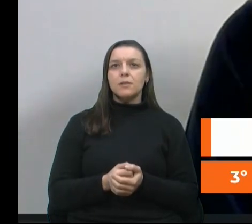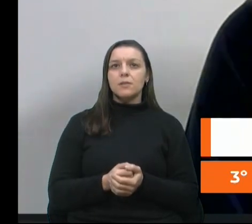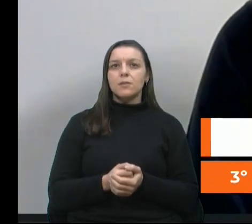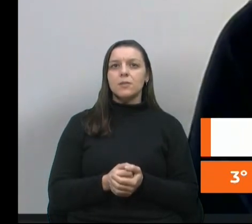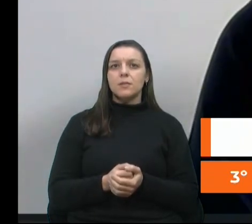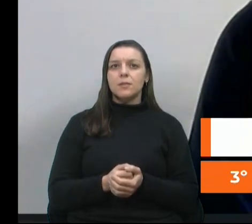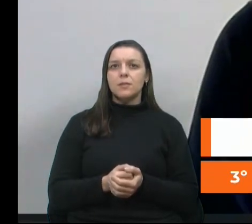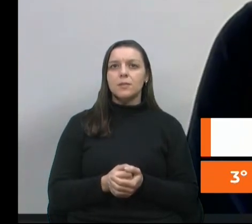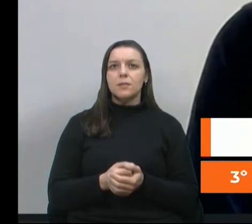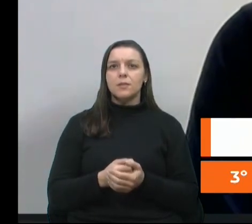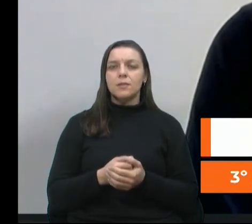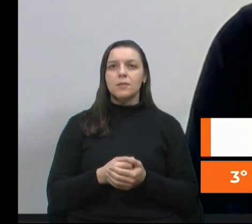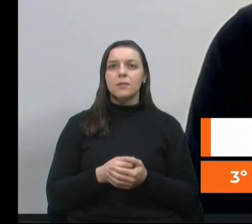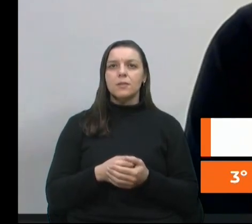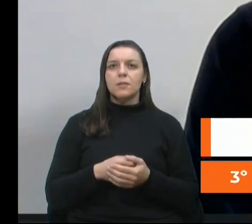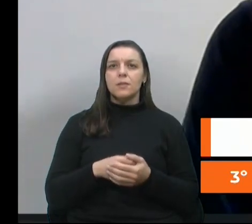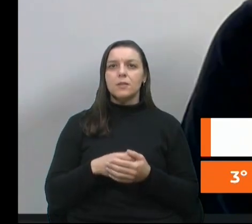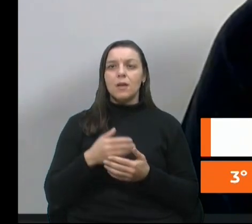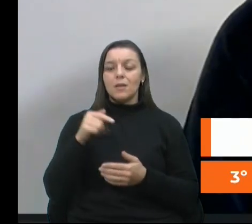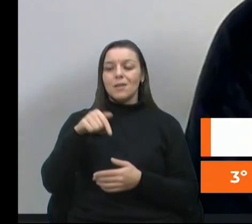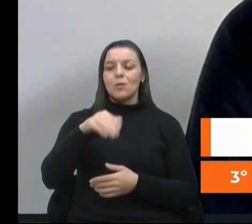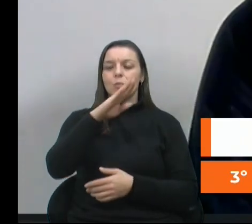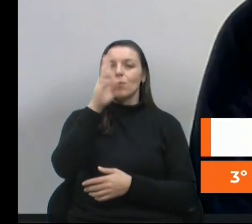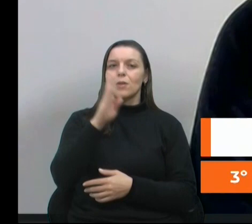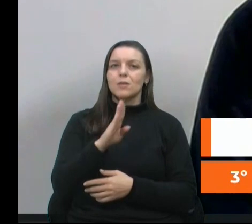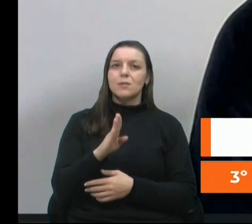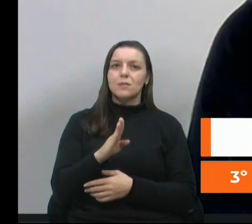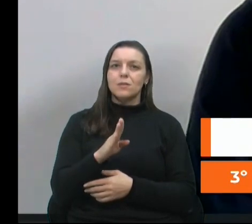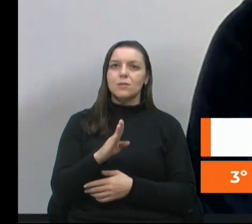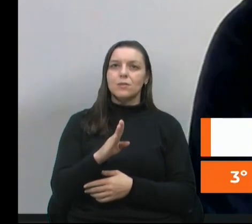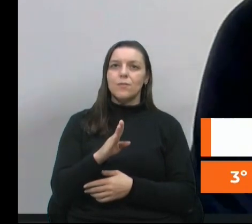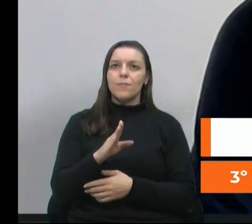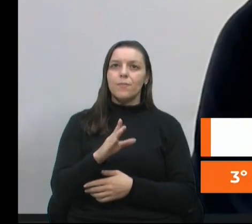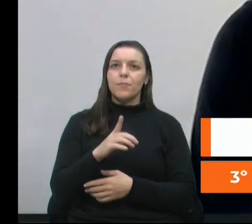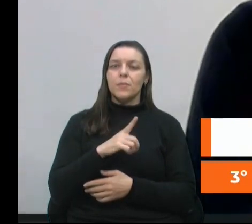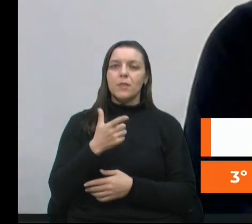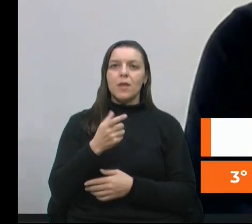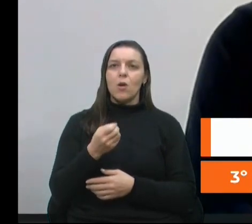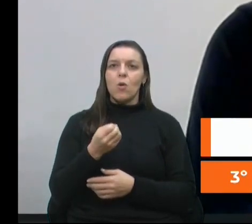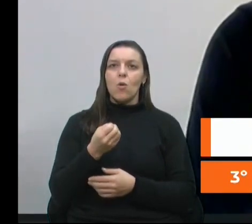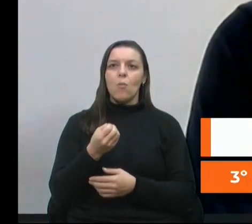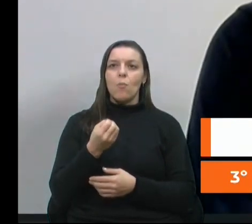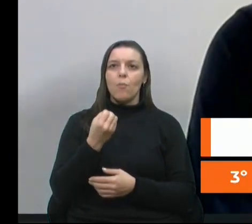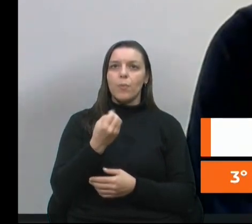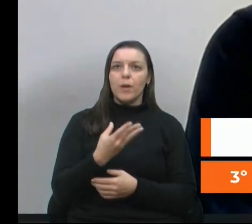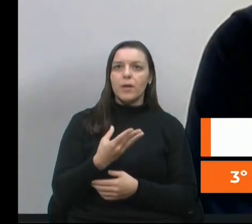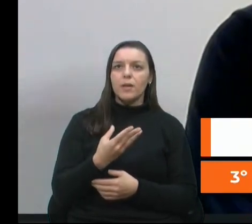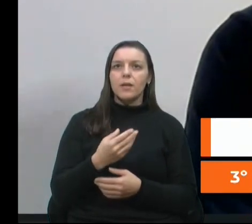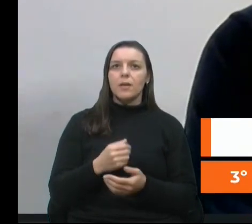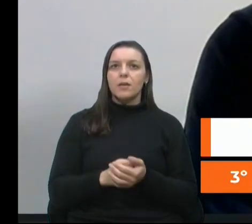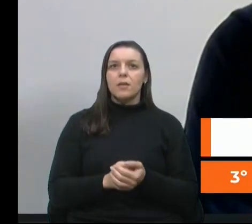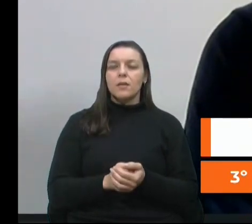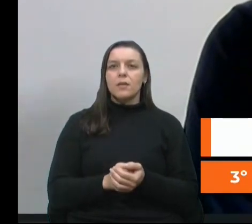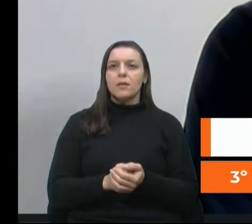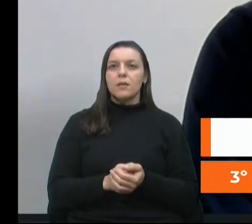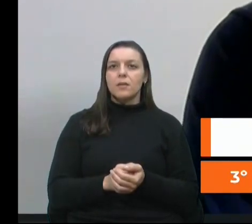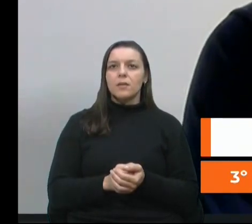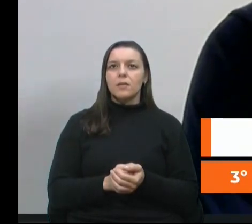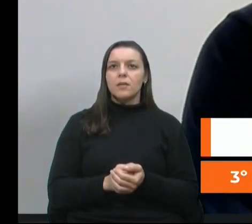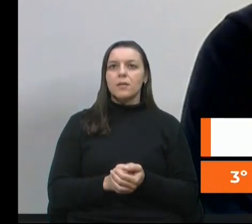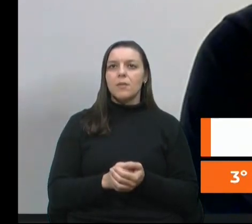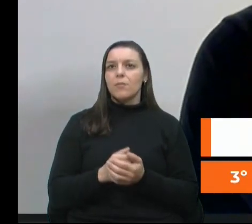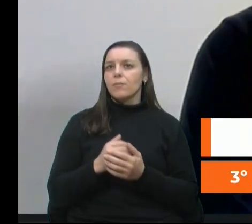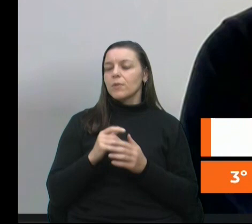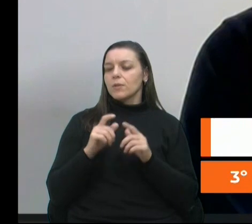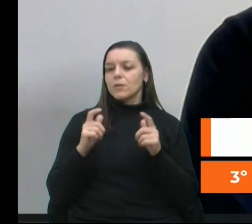Infelizmente, a gente não vê aqui no Brasil o se sair bem como algo positivo. A